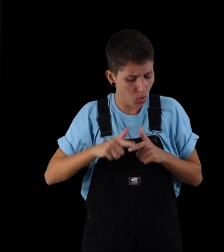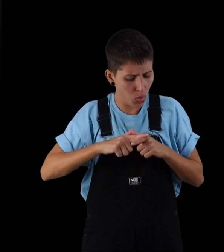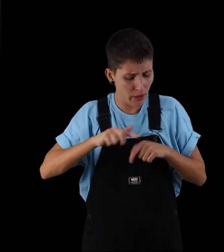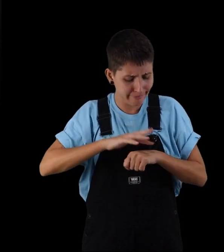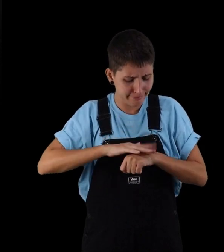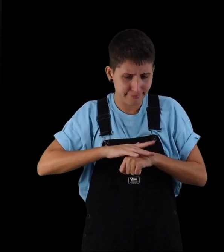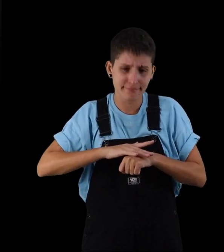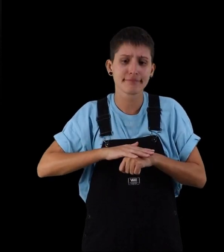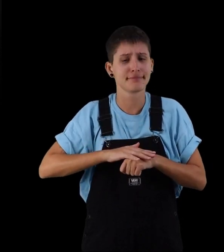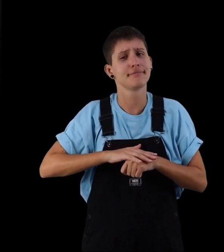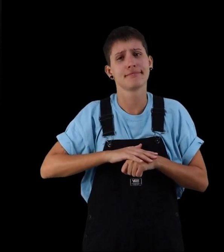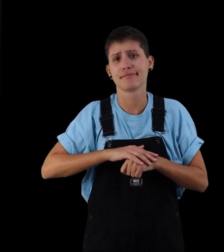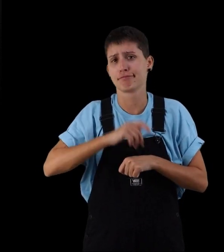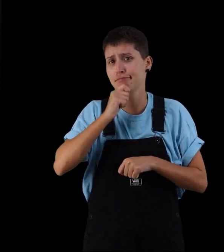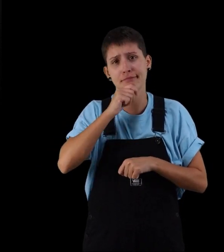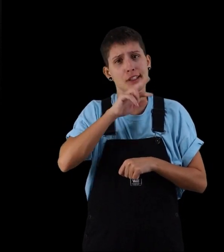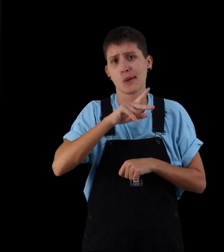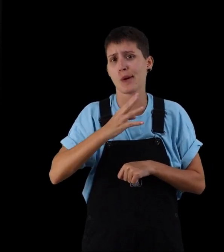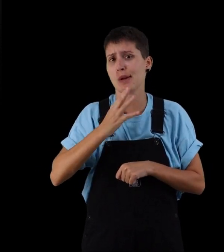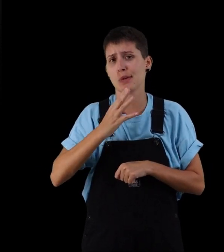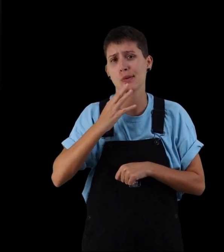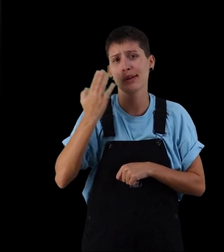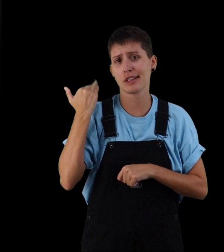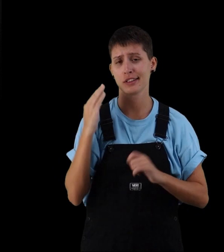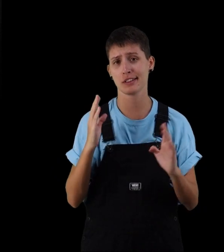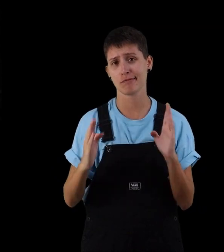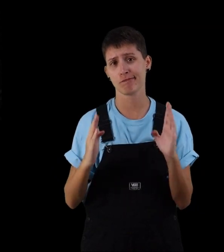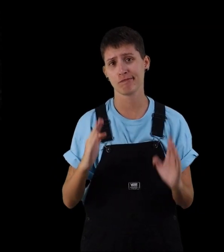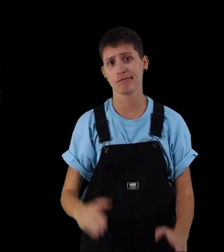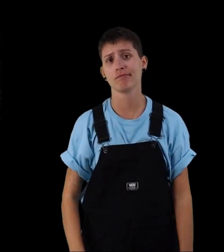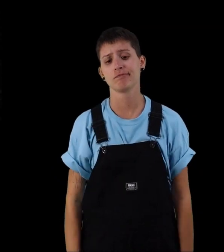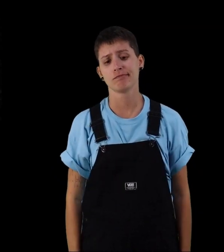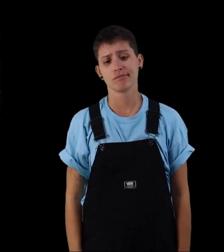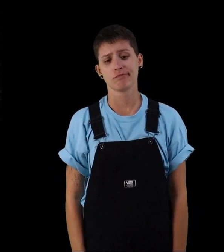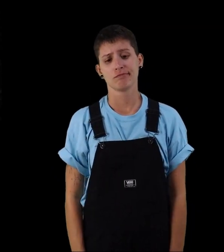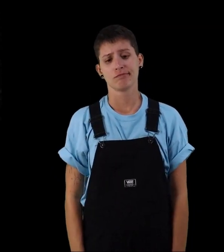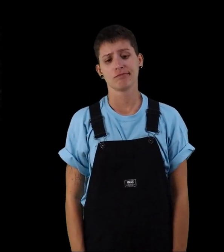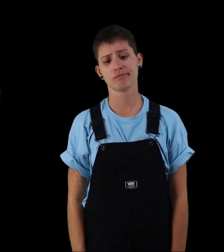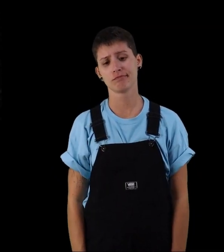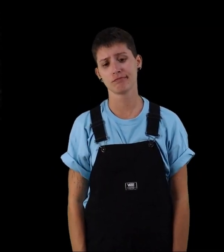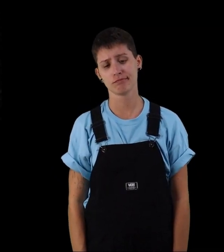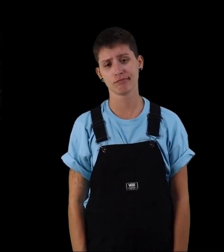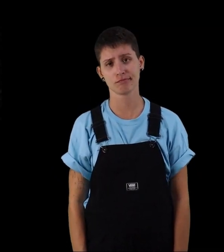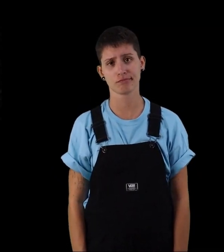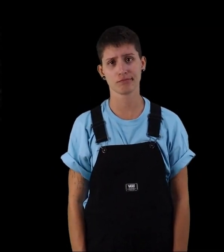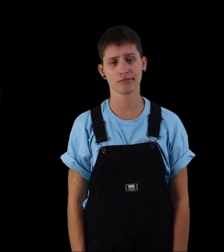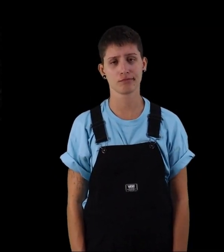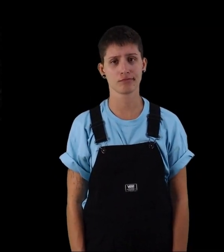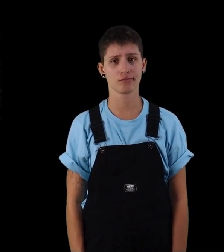de bronquite, doença pouco conhecida na época. Canudo dentro de uma caneca branca produz bolhas de